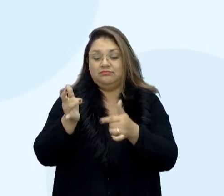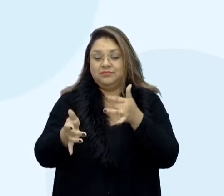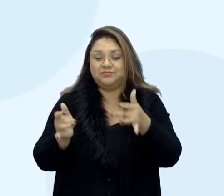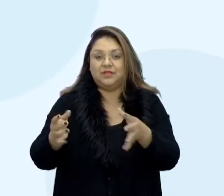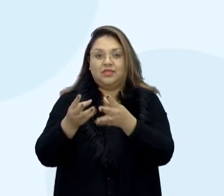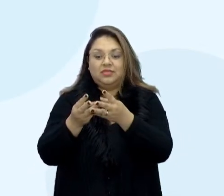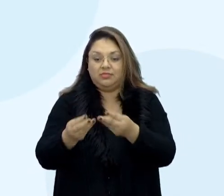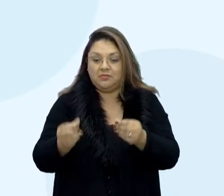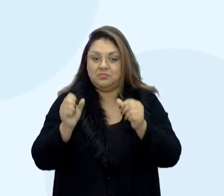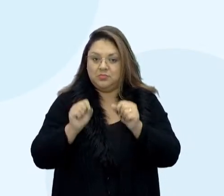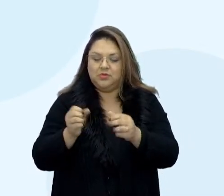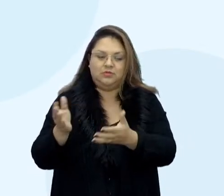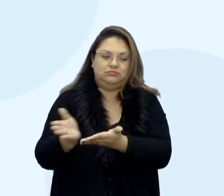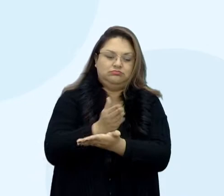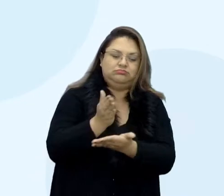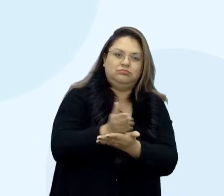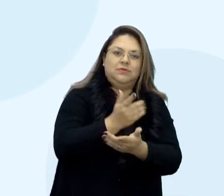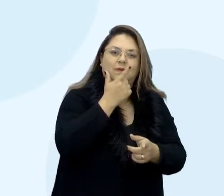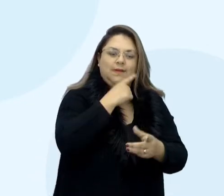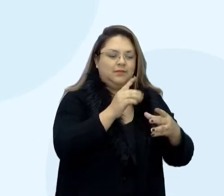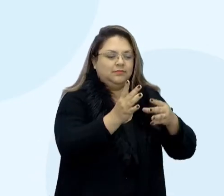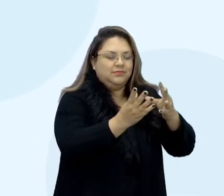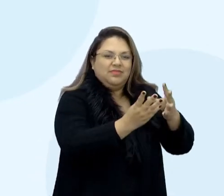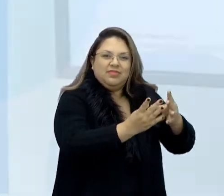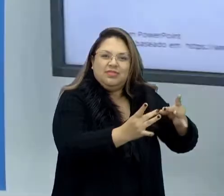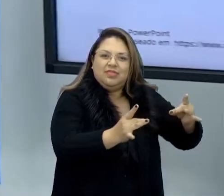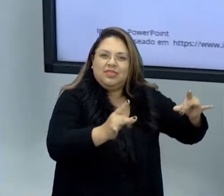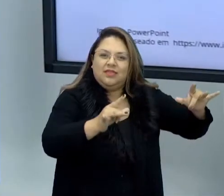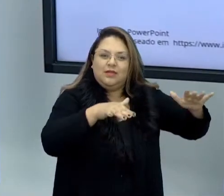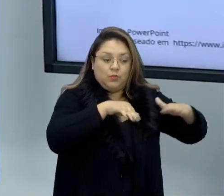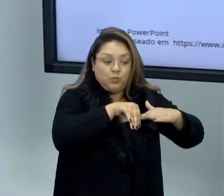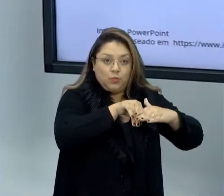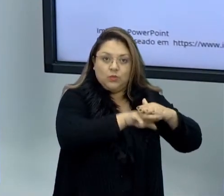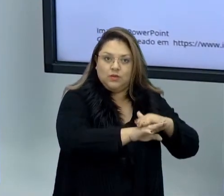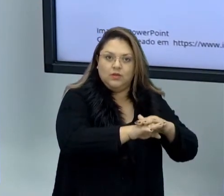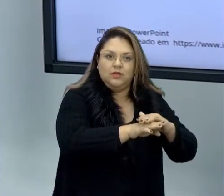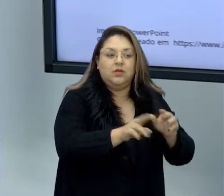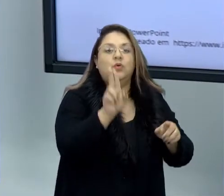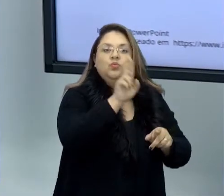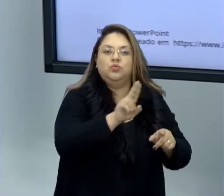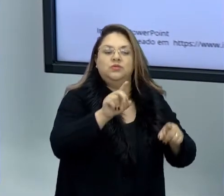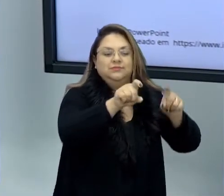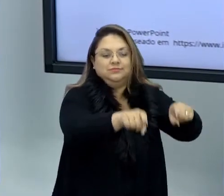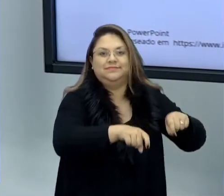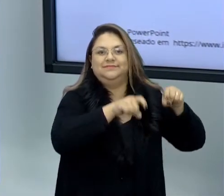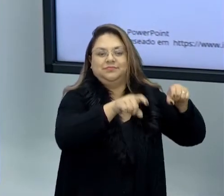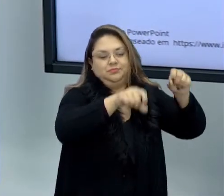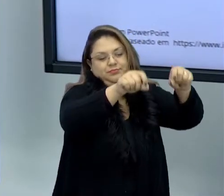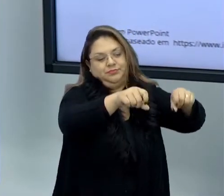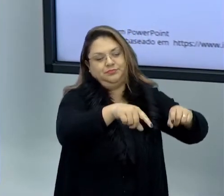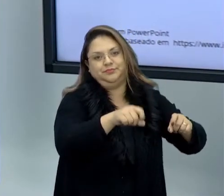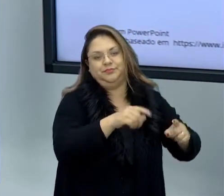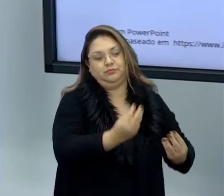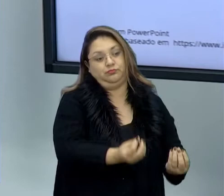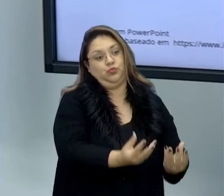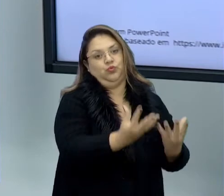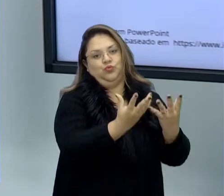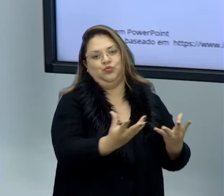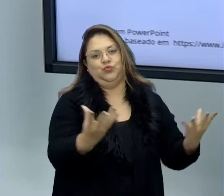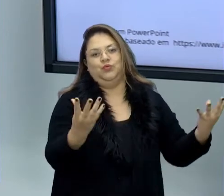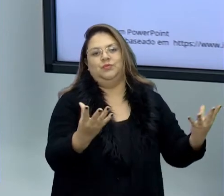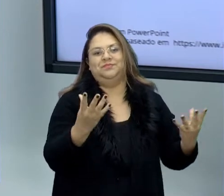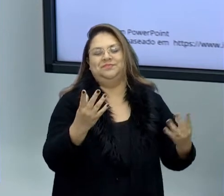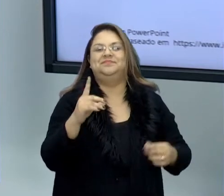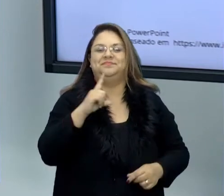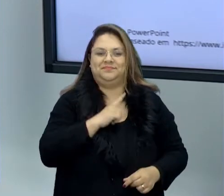agricultura. Inclusive, eu falei mais cedo aqui, eu até comentei aí no semestre passado, quando nós falamos sobre hortas, né? Que tem